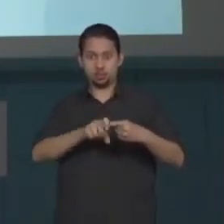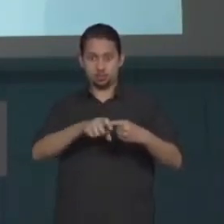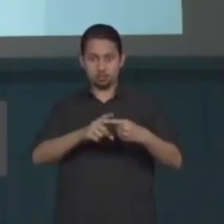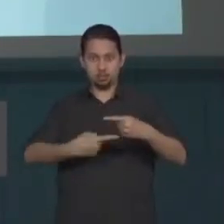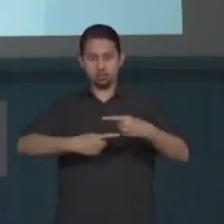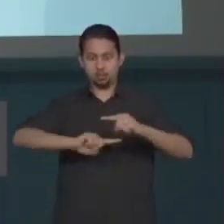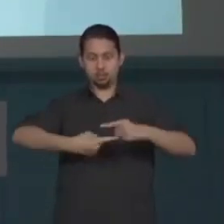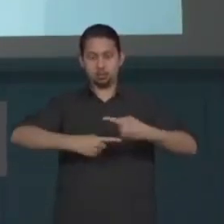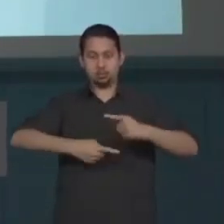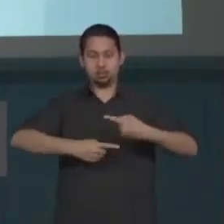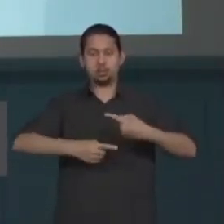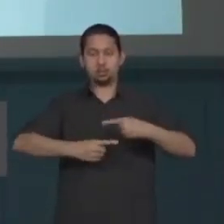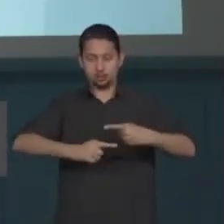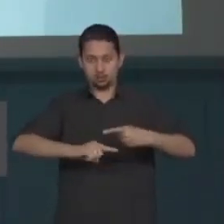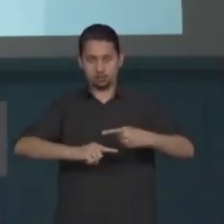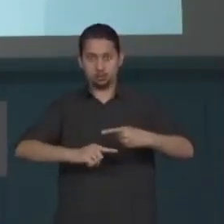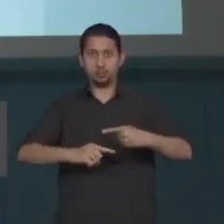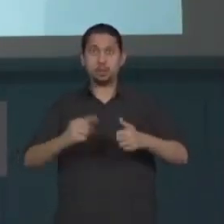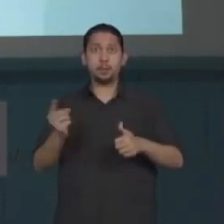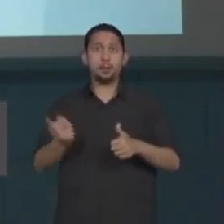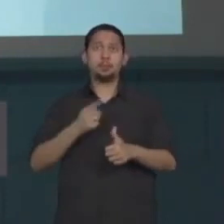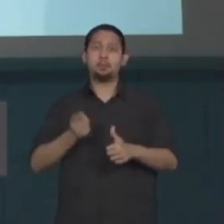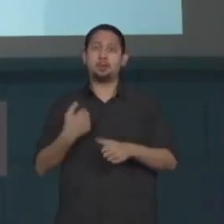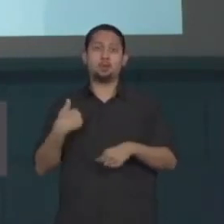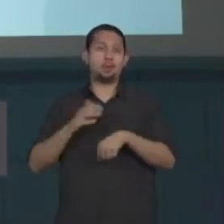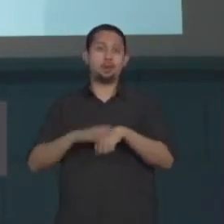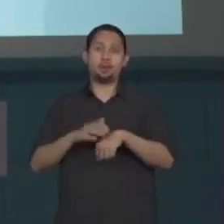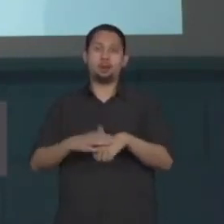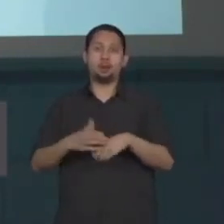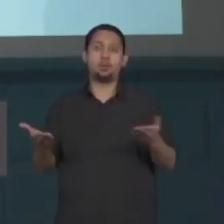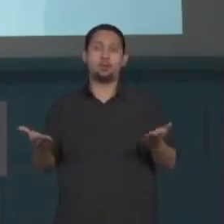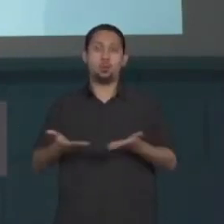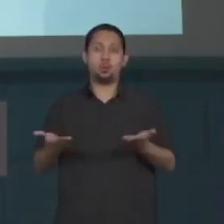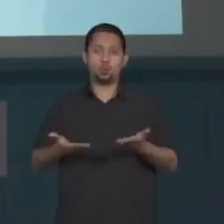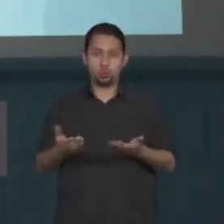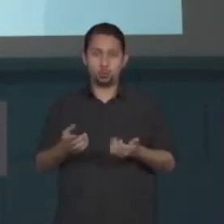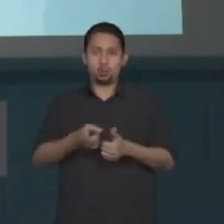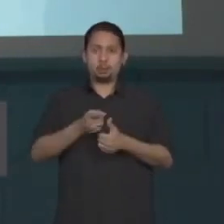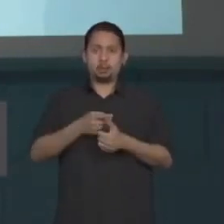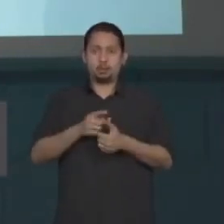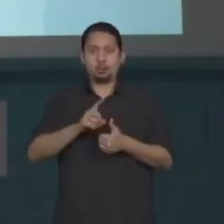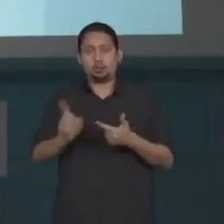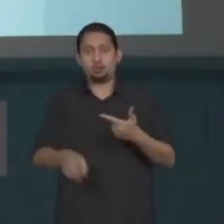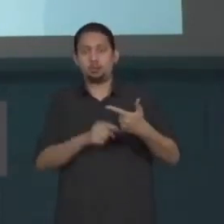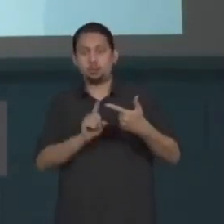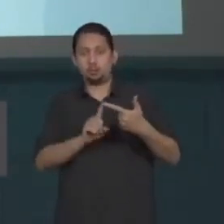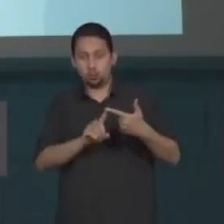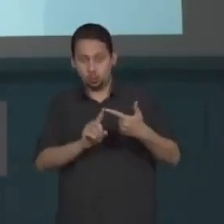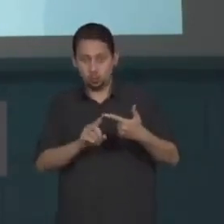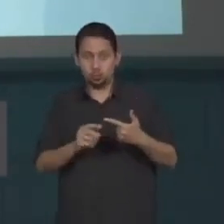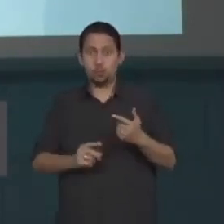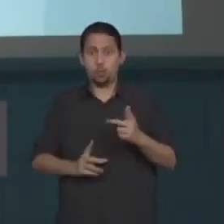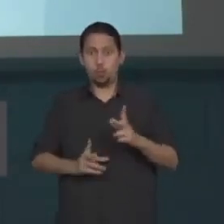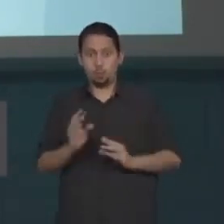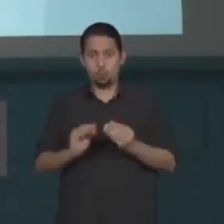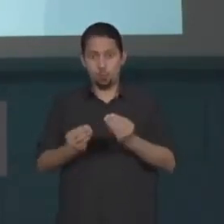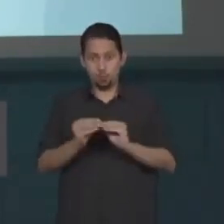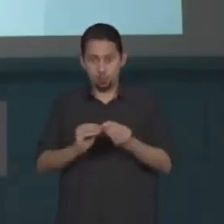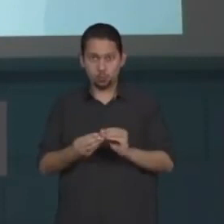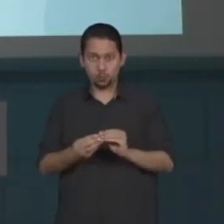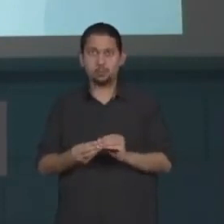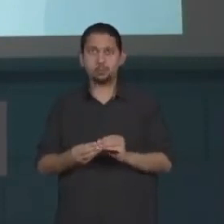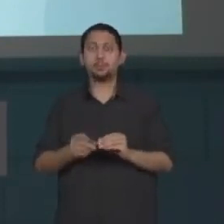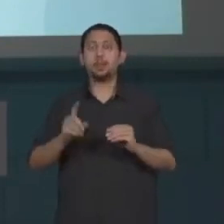polias. Então essa vai ser a primeira parte que a gente vai fazer do nosso robô. A segunda parte do nosso robô são